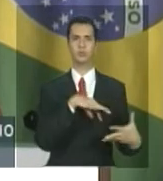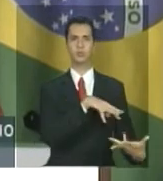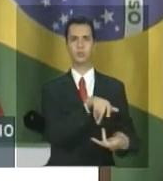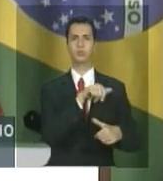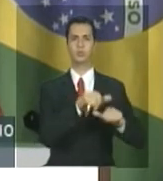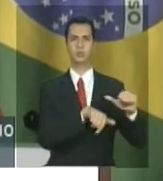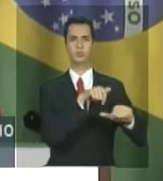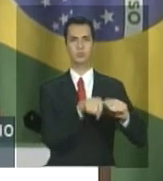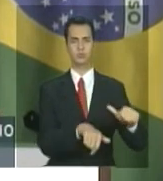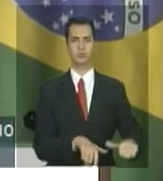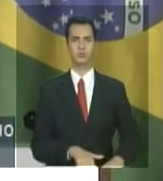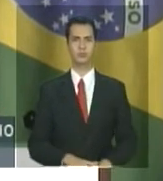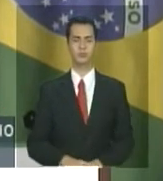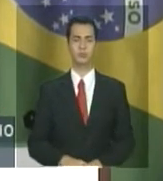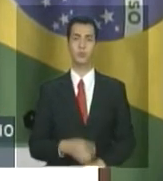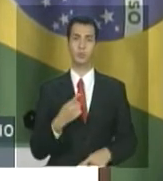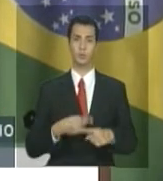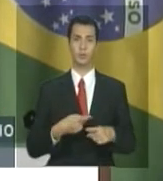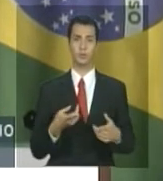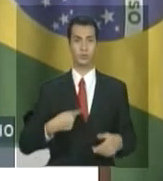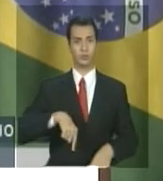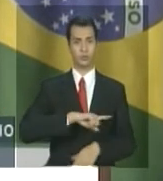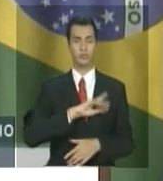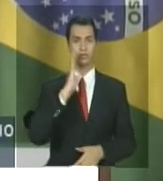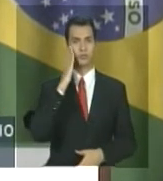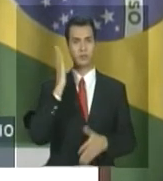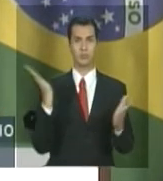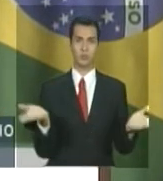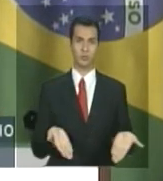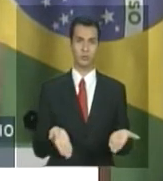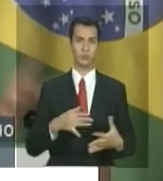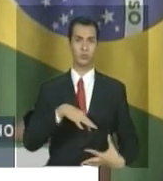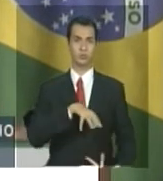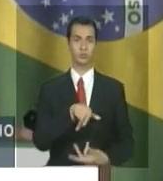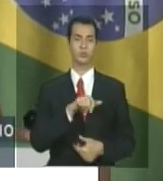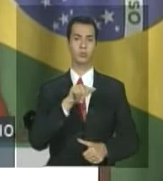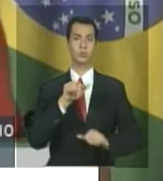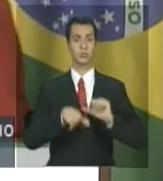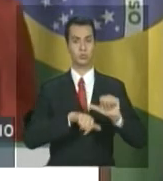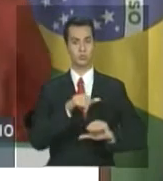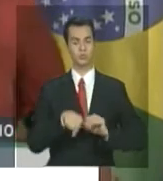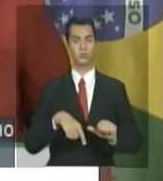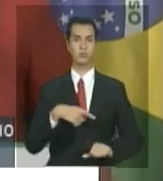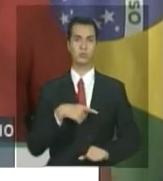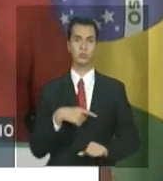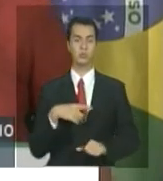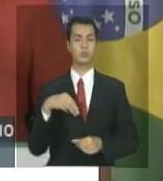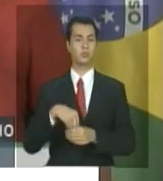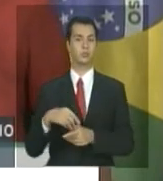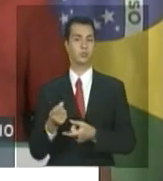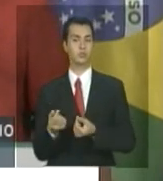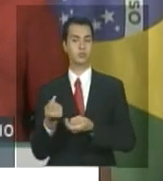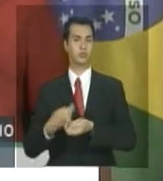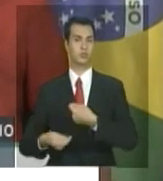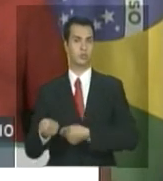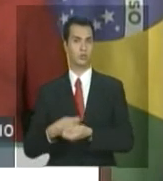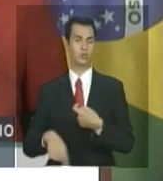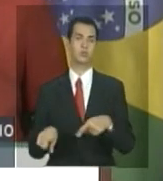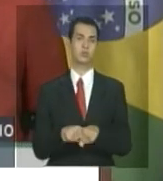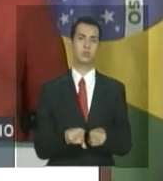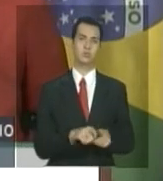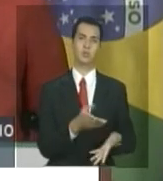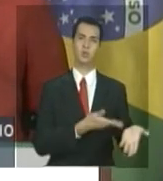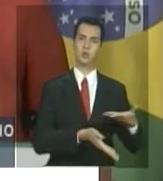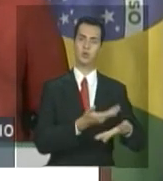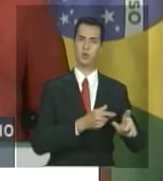porque nós sabemos que hoje o mundo passa por transformações, tanto nos seus fluxos financeiros como nos seus fluxos